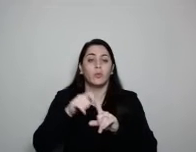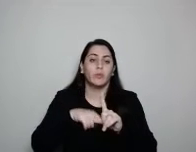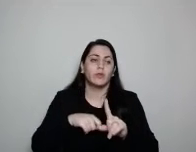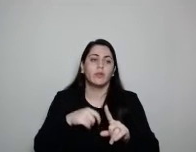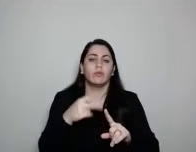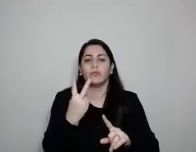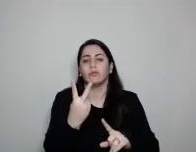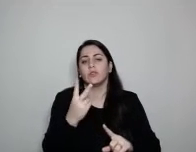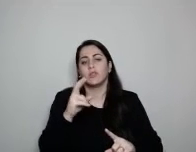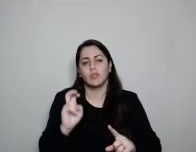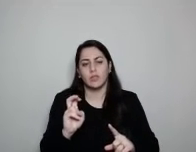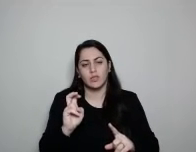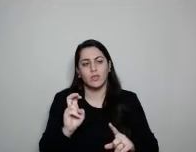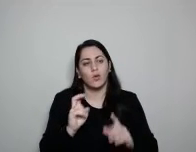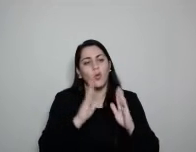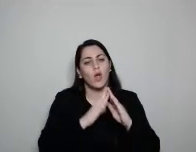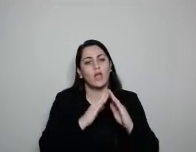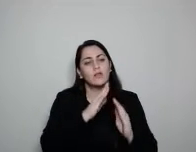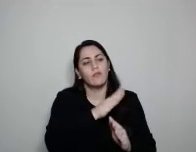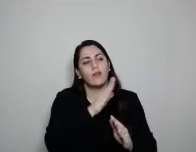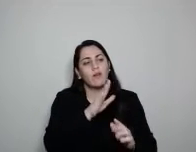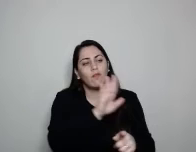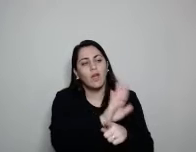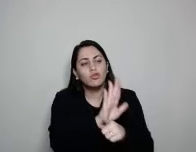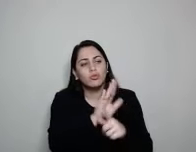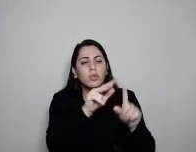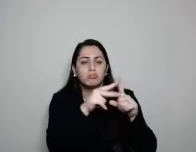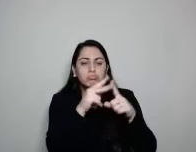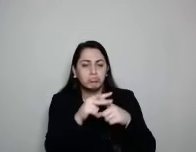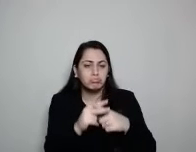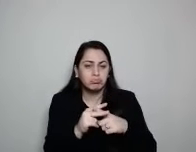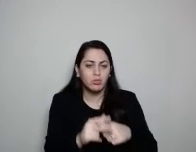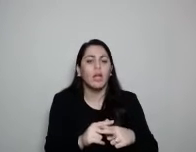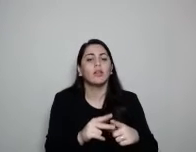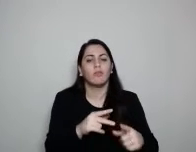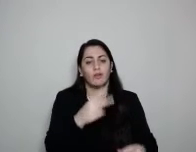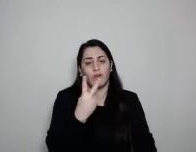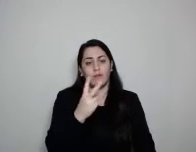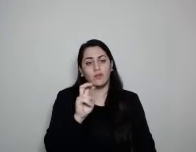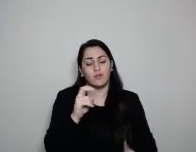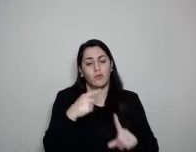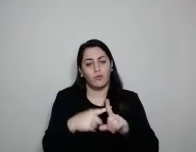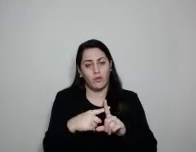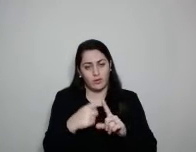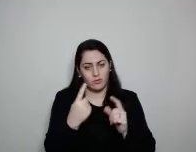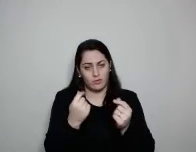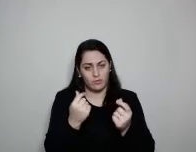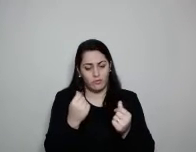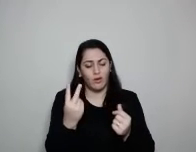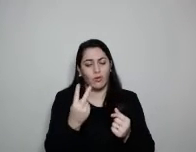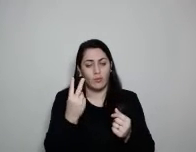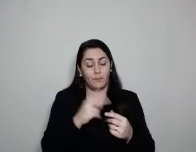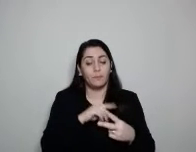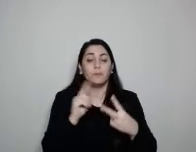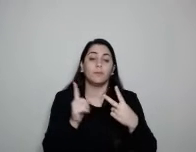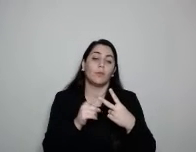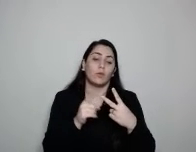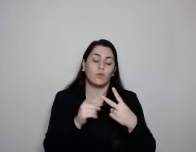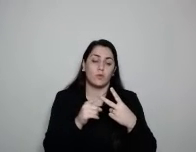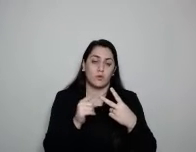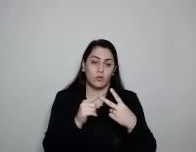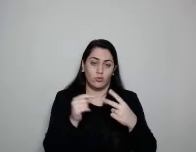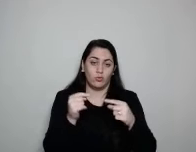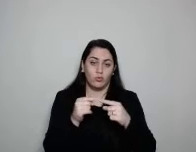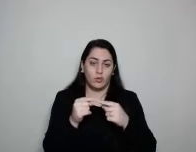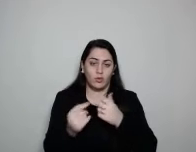assistências, ele vai receber 25 vezes o valor da assistência técnica. A outra forma de recebimento por esse serviço, é uma forma